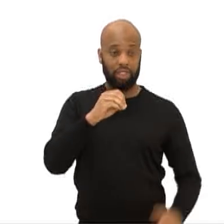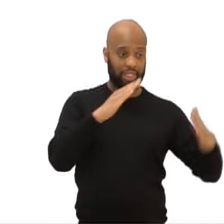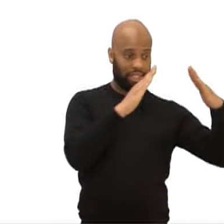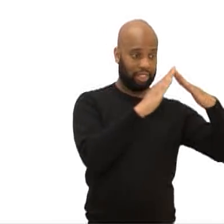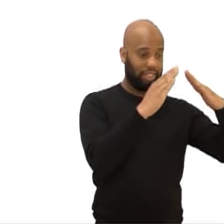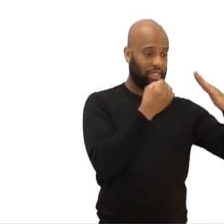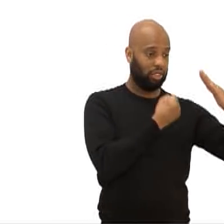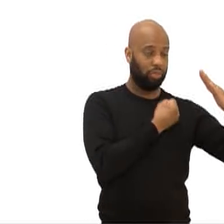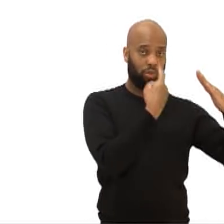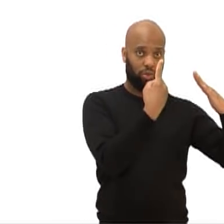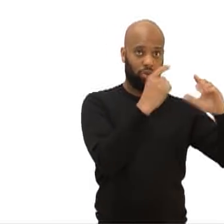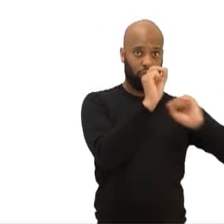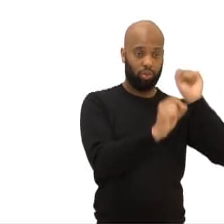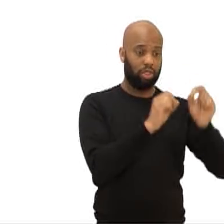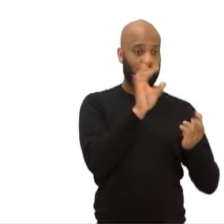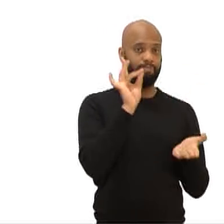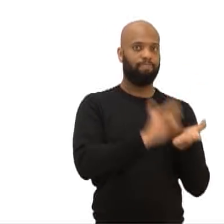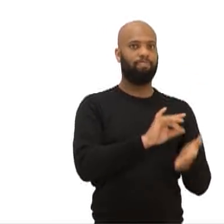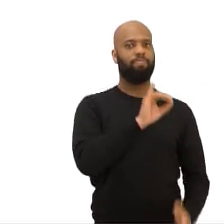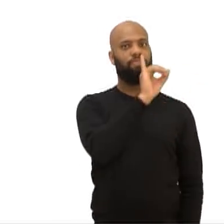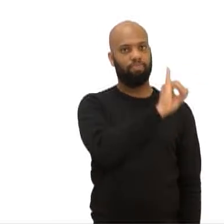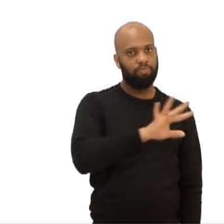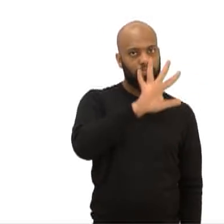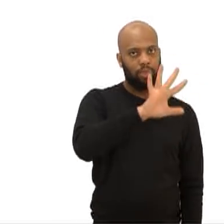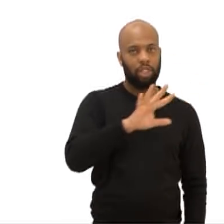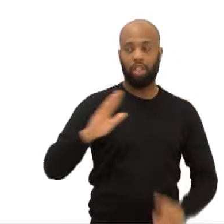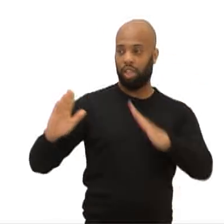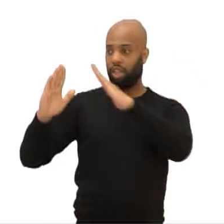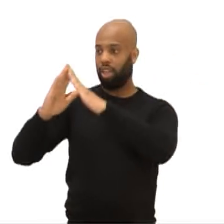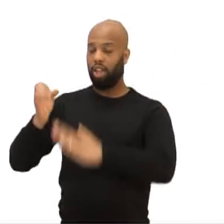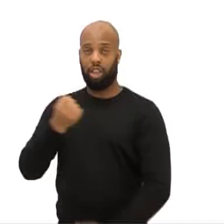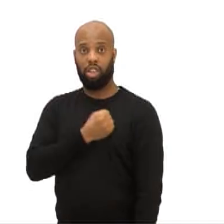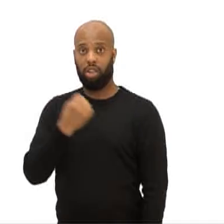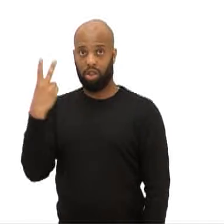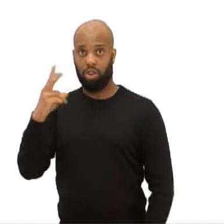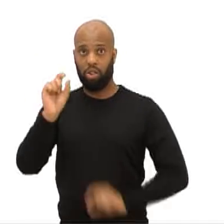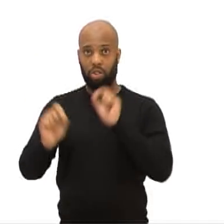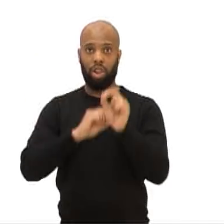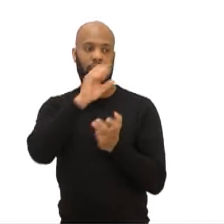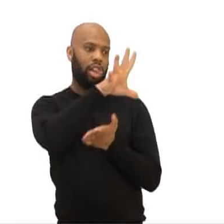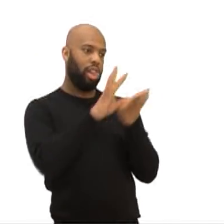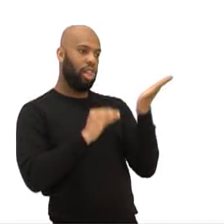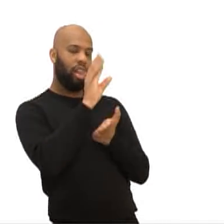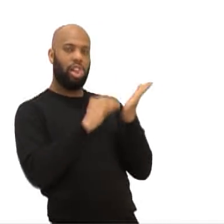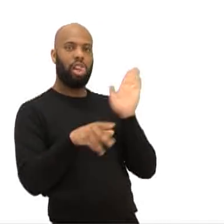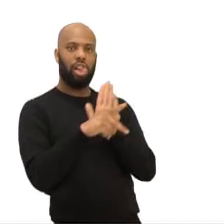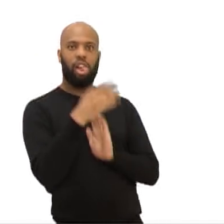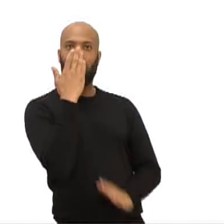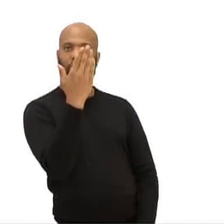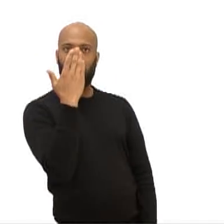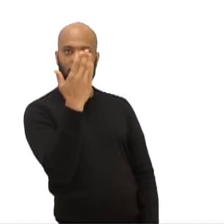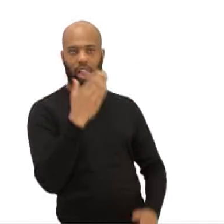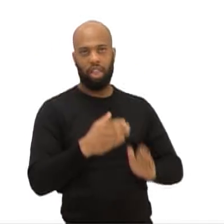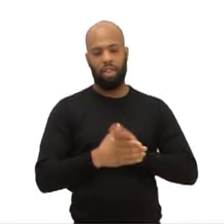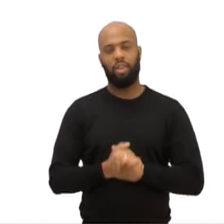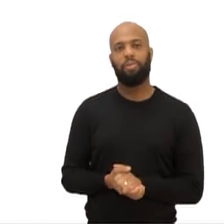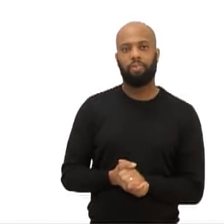1 é a imagem original e a casinha 2 é sua correspondente na